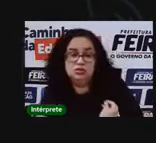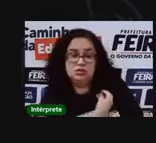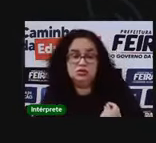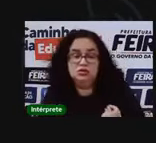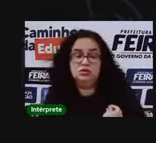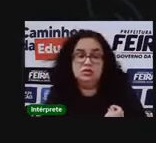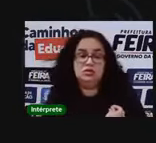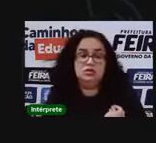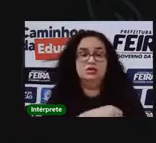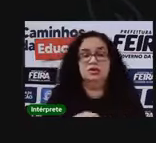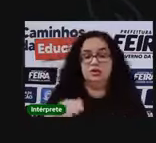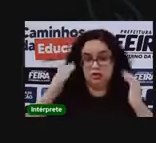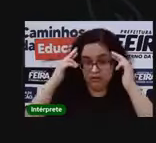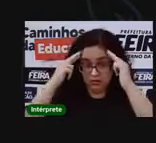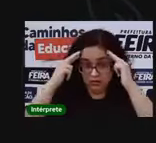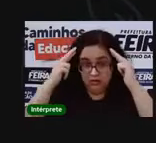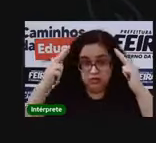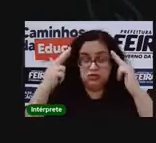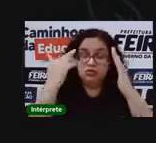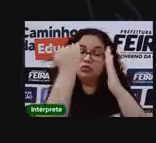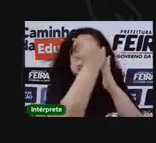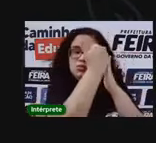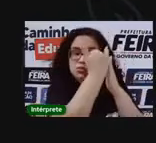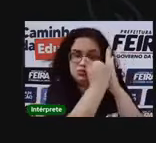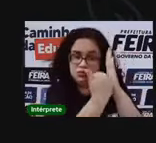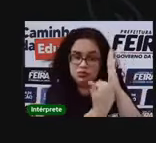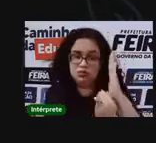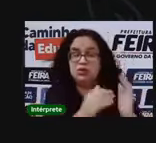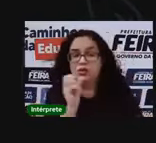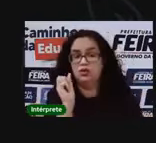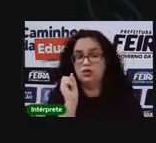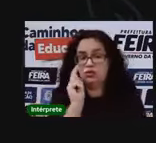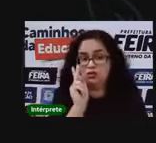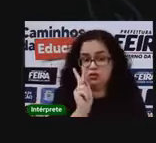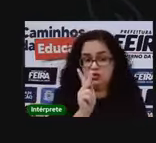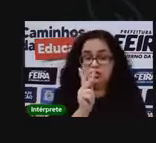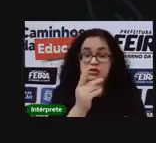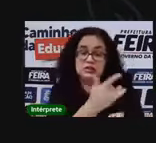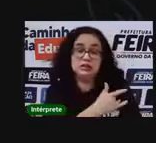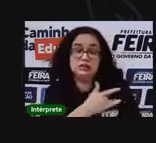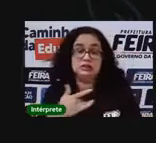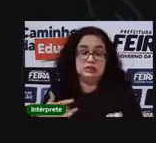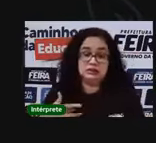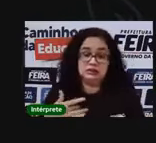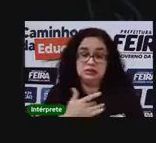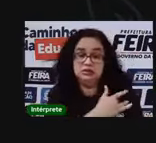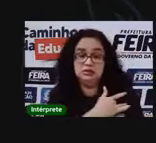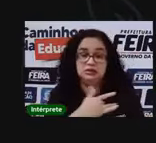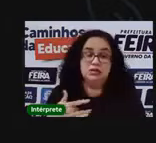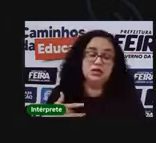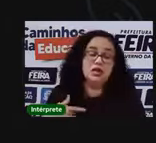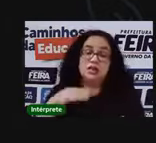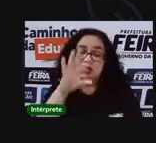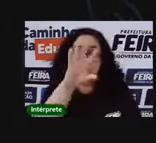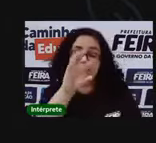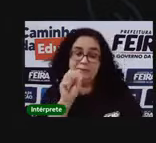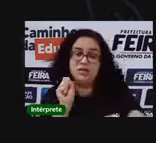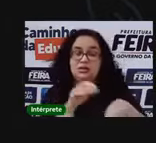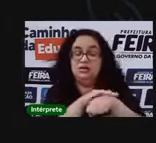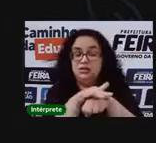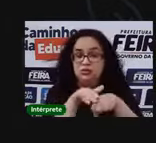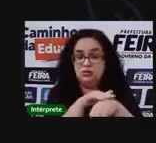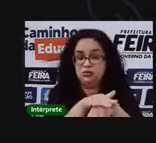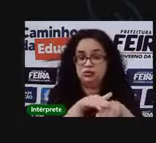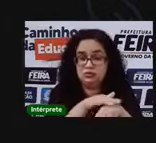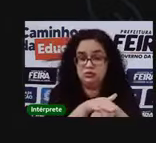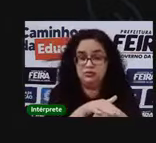não é? Respeitando essas orientações aí, tá certo? Dos órgãos de saúde em relação a gente não se contaminar, não contaminar o outro, não